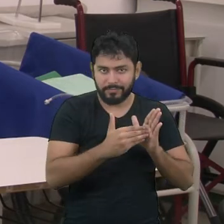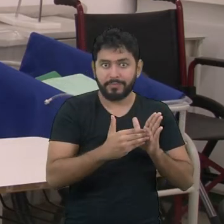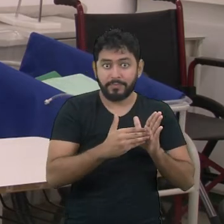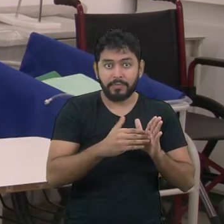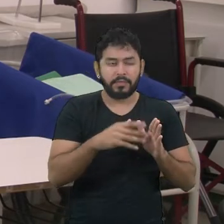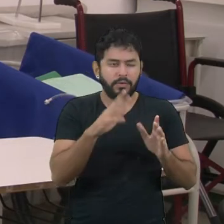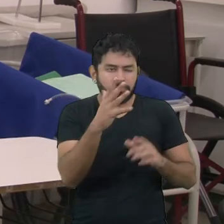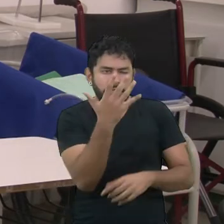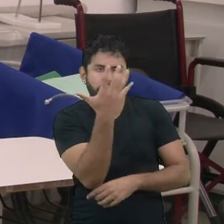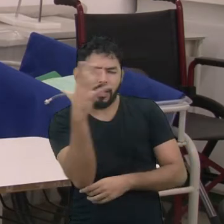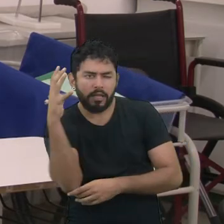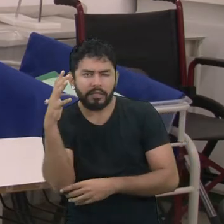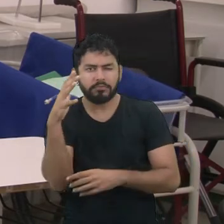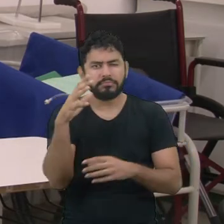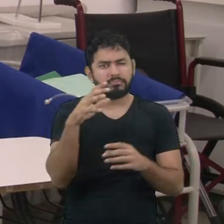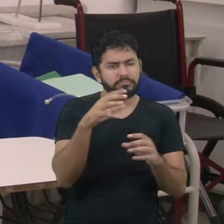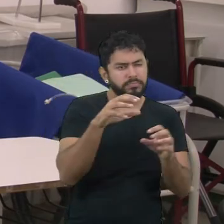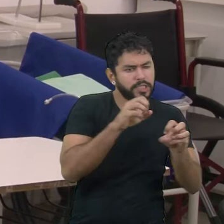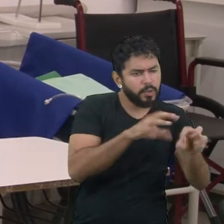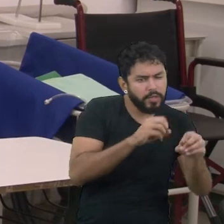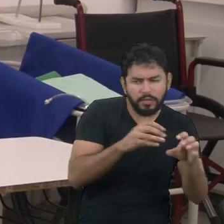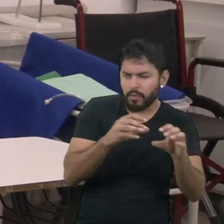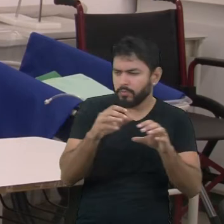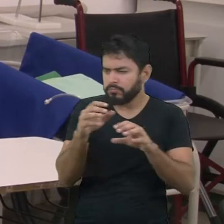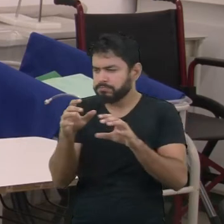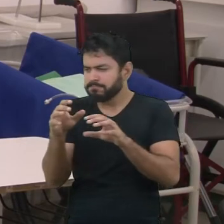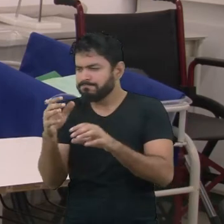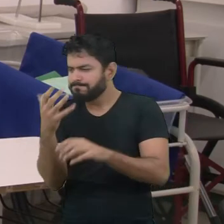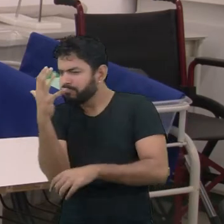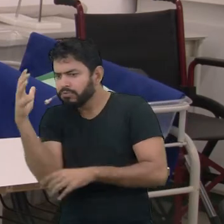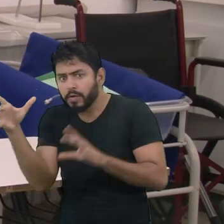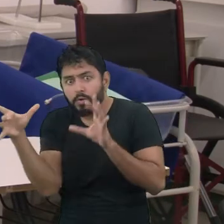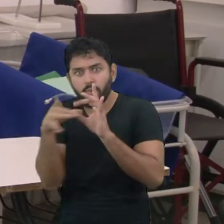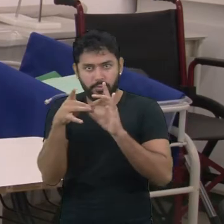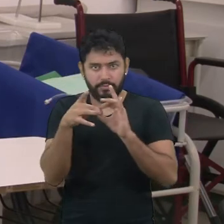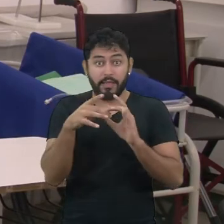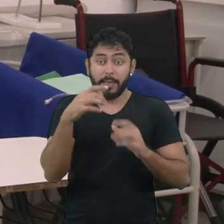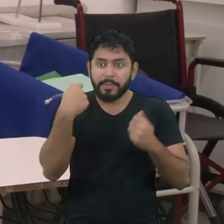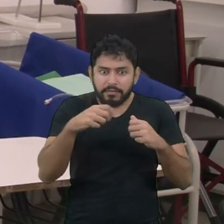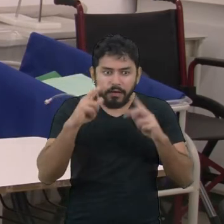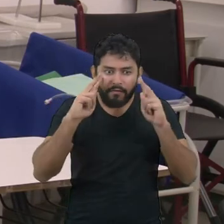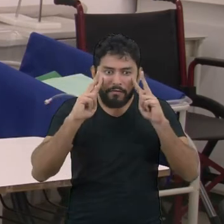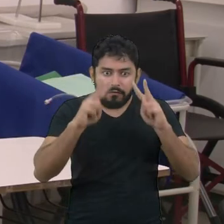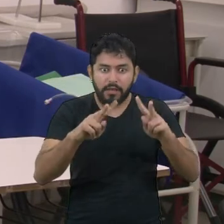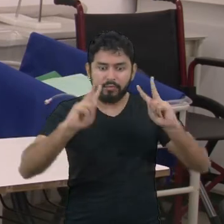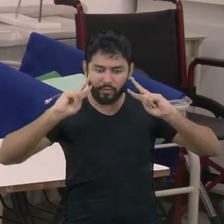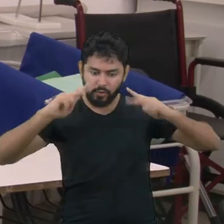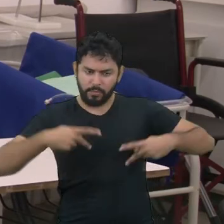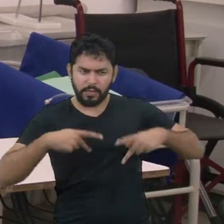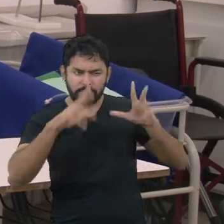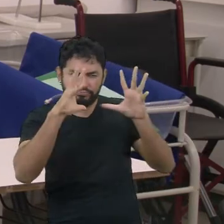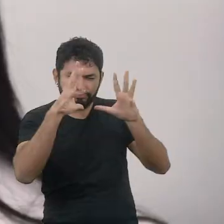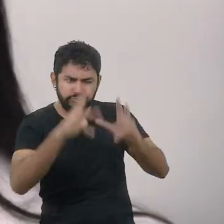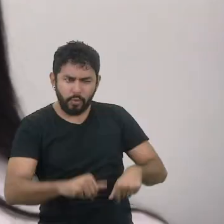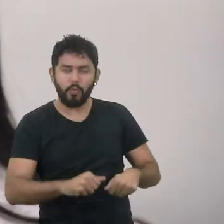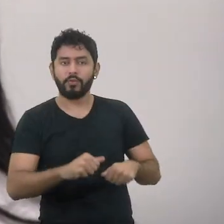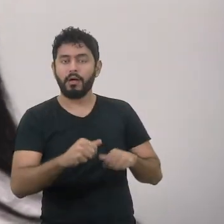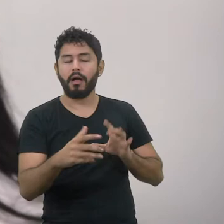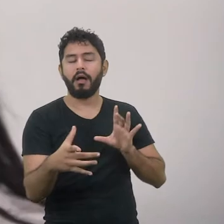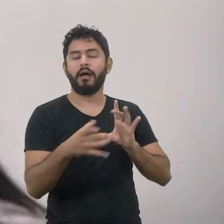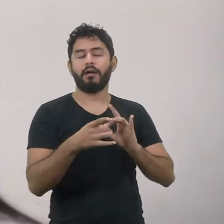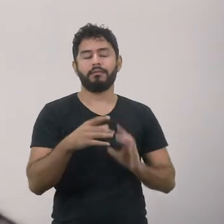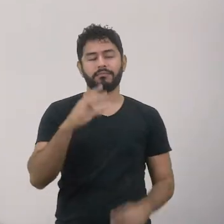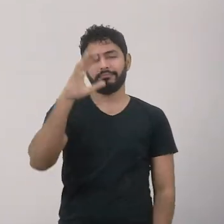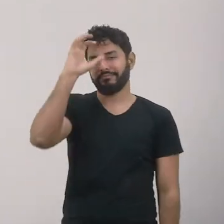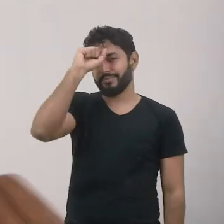a gente, a partir do momento que a gente estuda aqui, é que a gente tem que ver o ser humano como um todo. A gente faz essa ligação com o que a gente aprende desde cedo. Então,